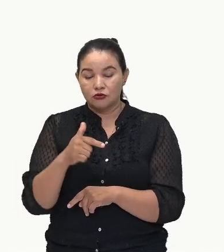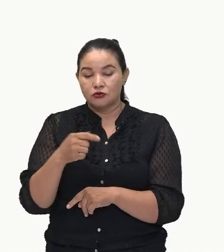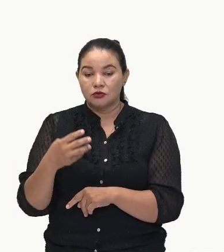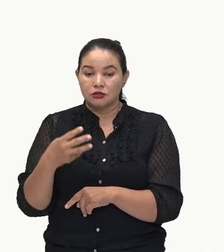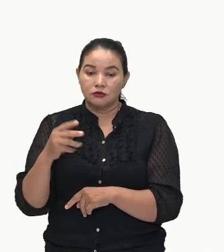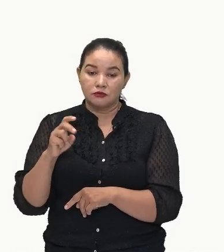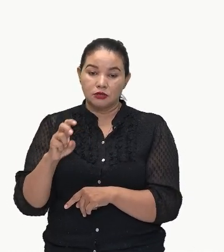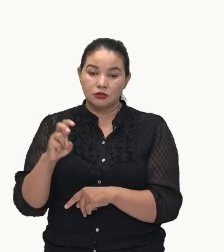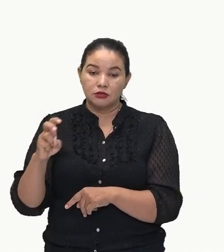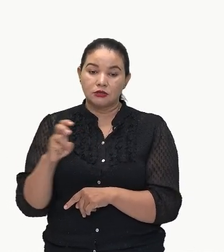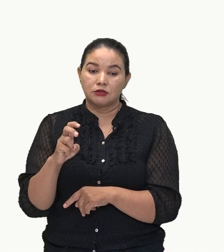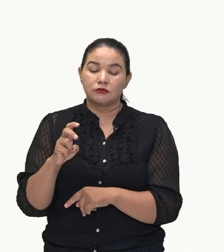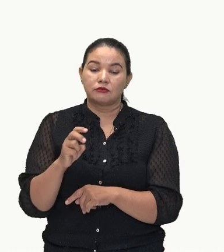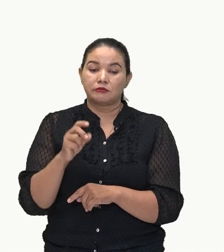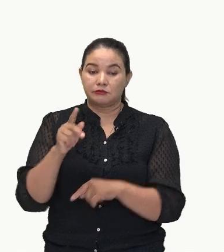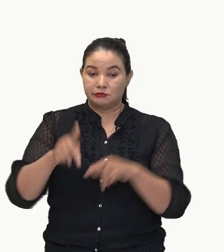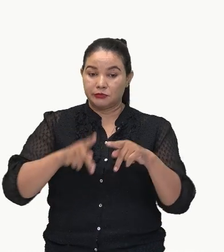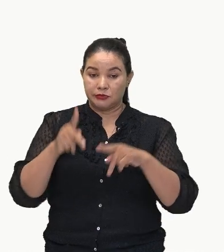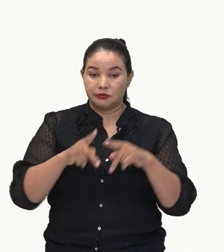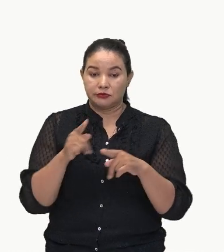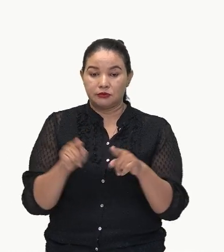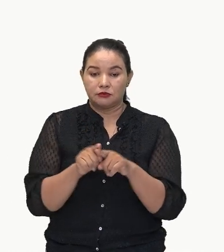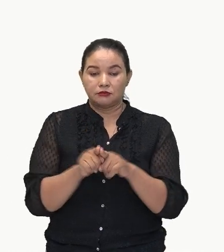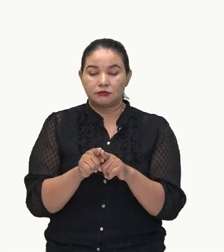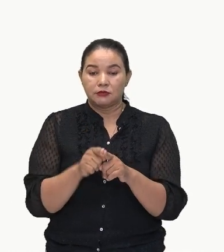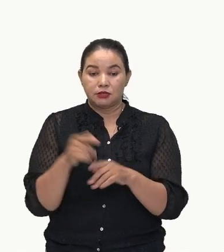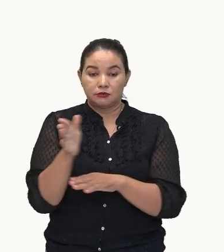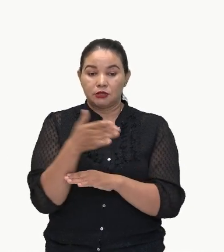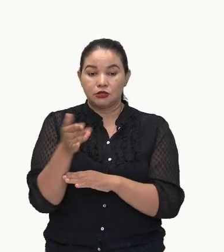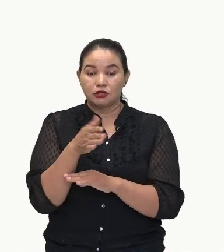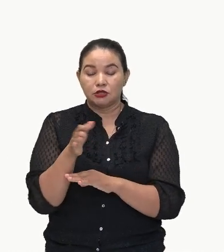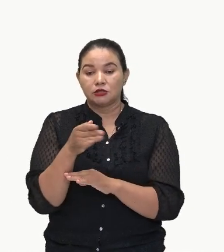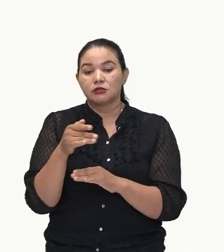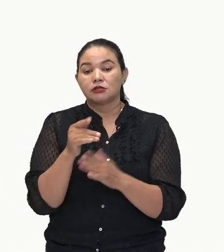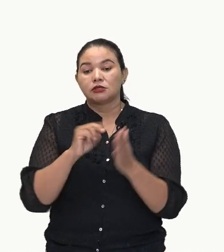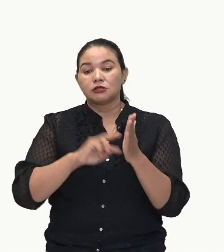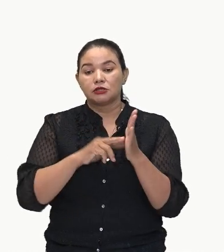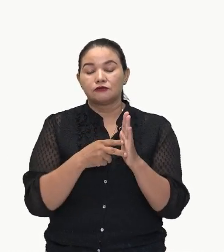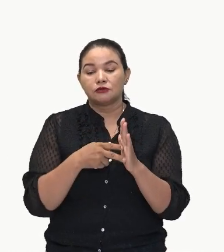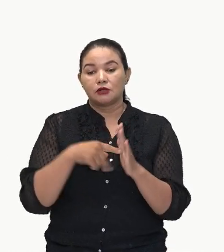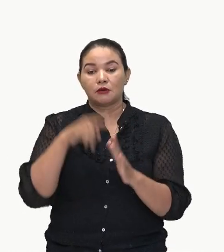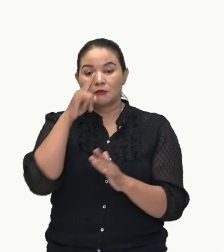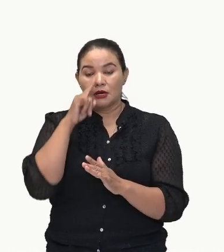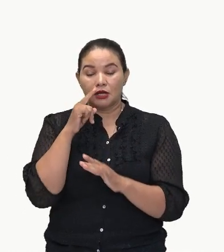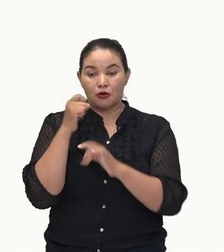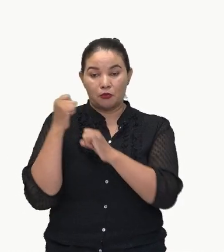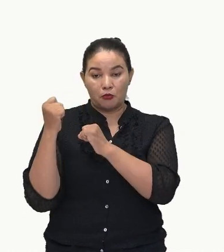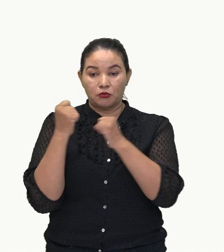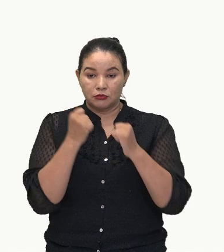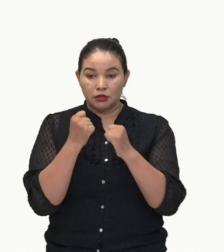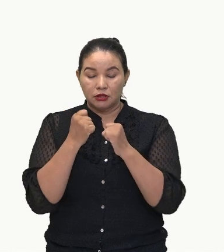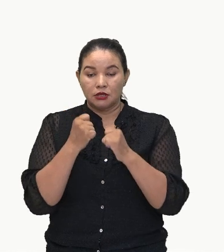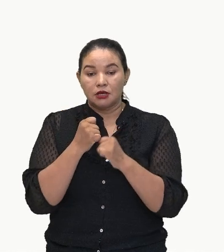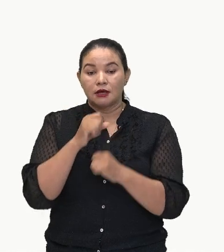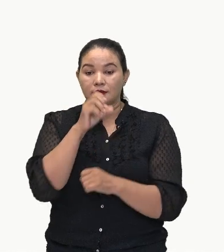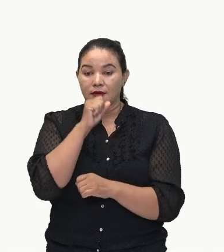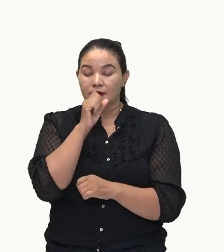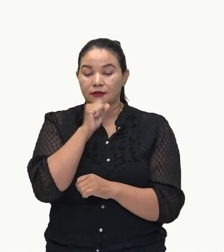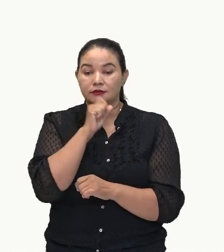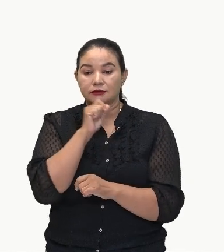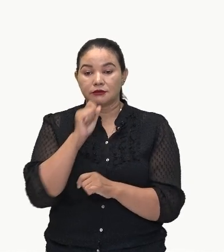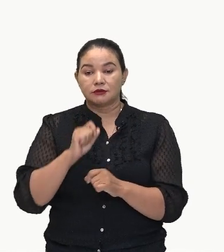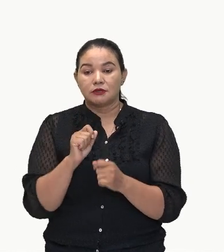782.455 habitantes, aonde a bandeira dela significa o amarelo poder, o laranja